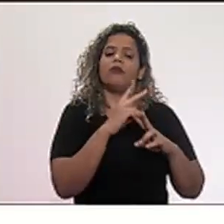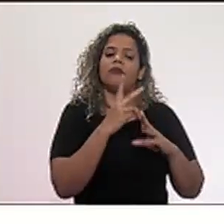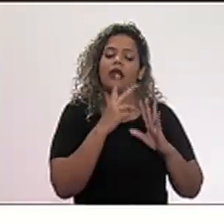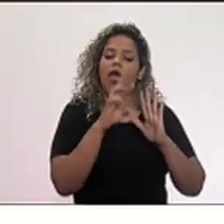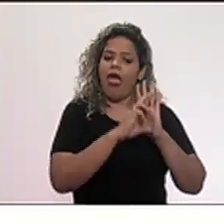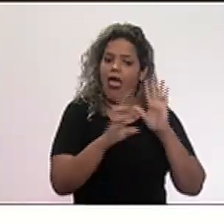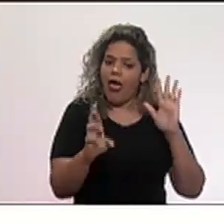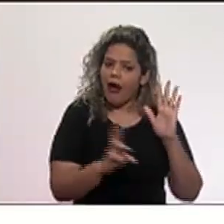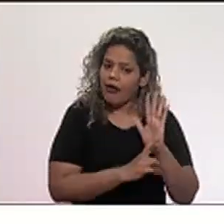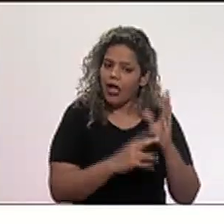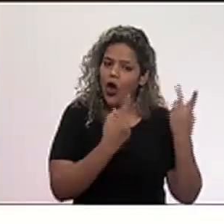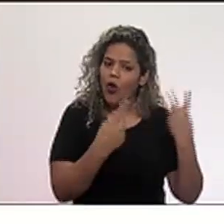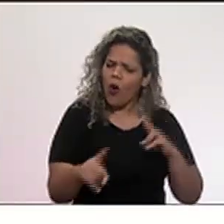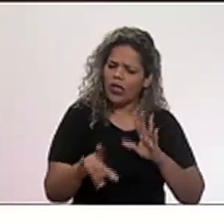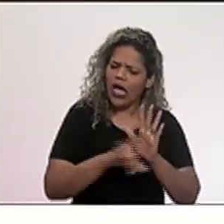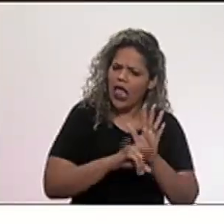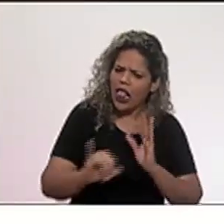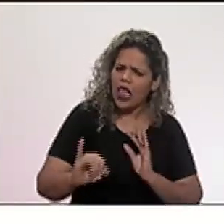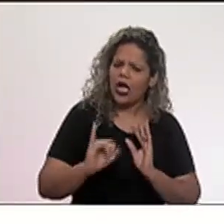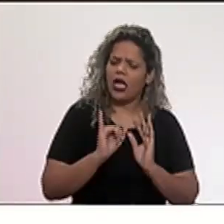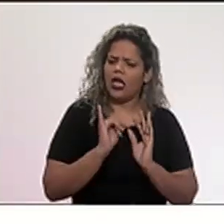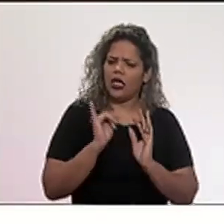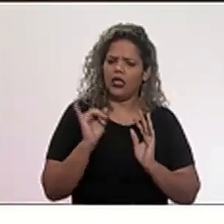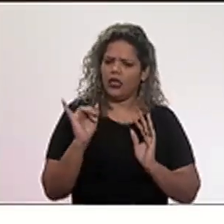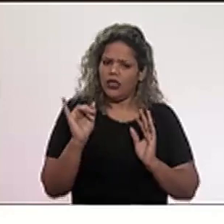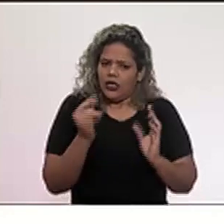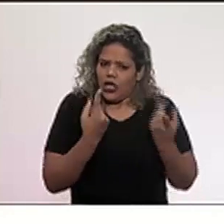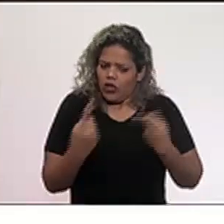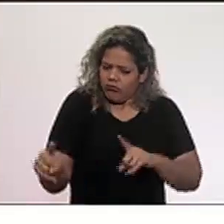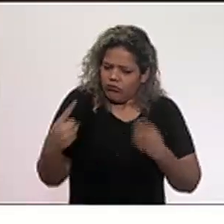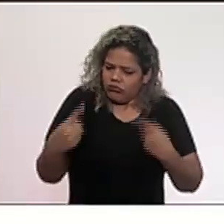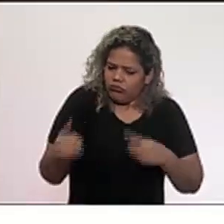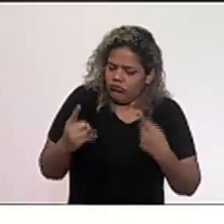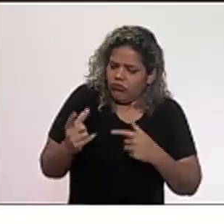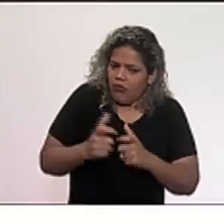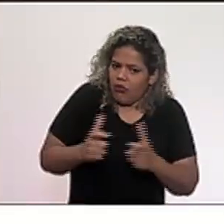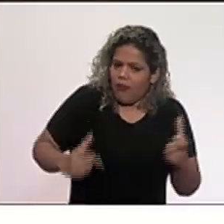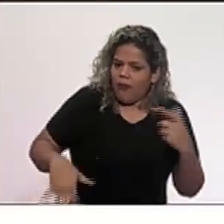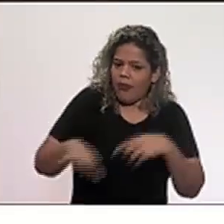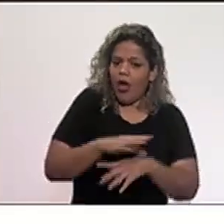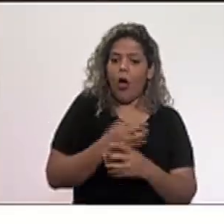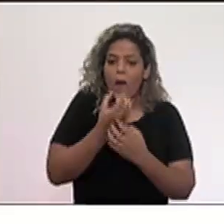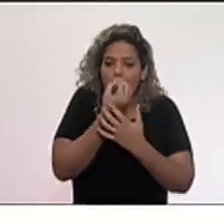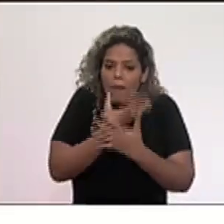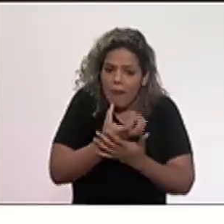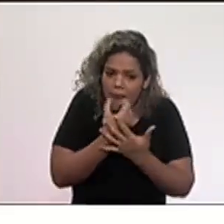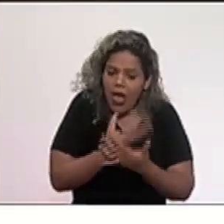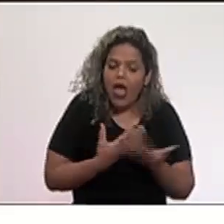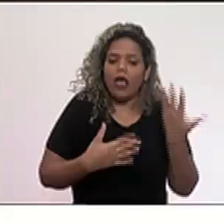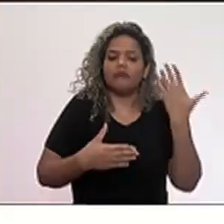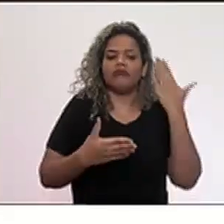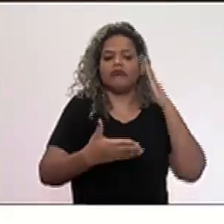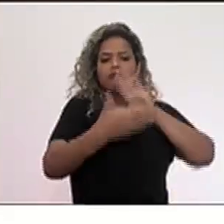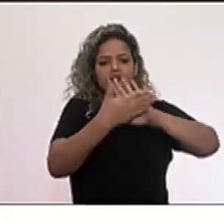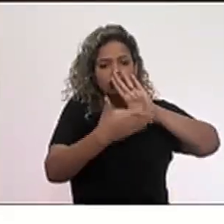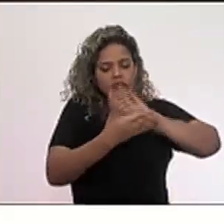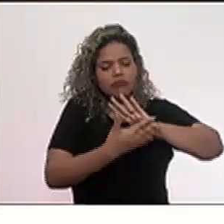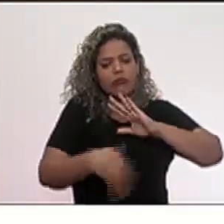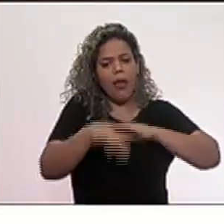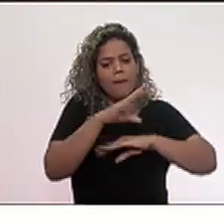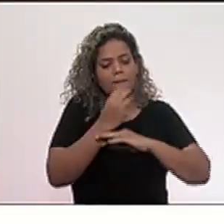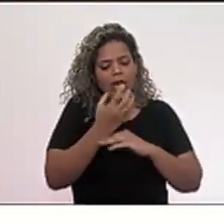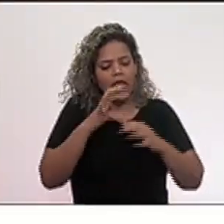as regras, as leis e afrontar o bem maior, que é o bem da propriedade, que é o bem